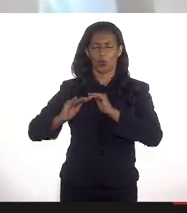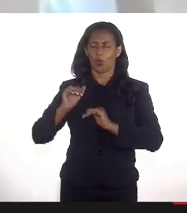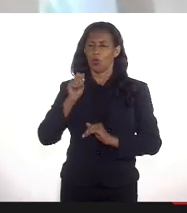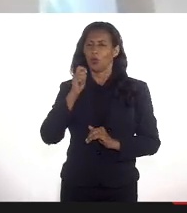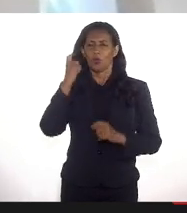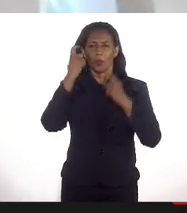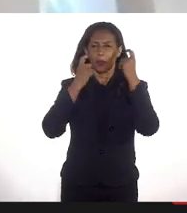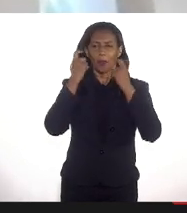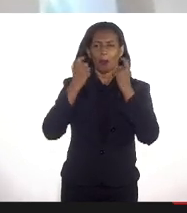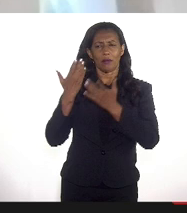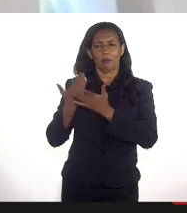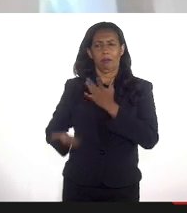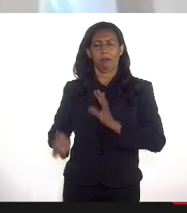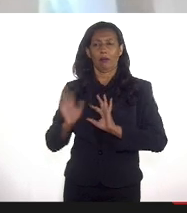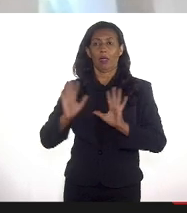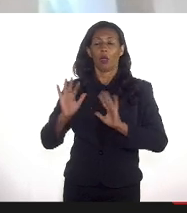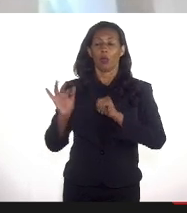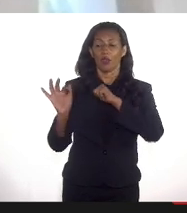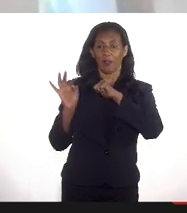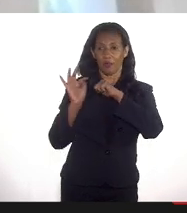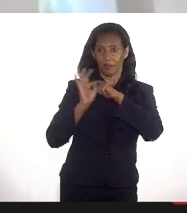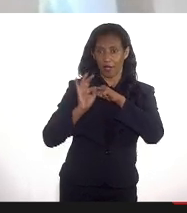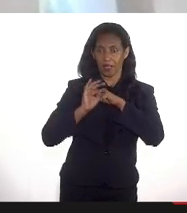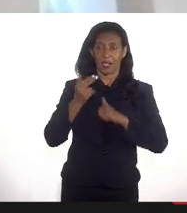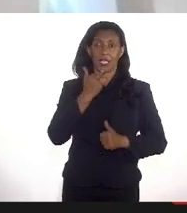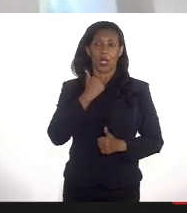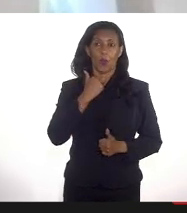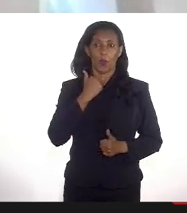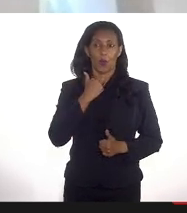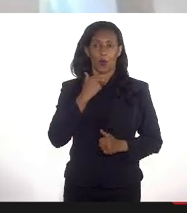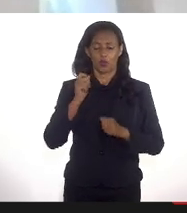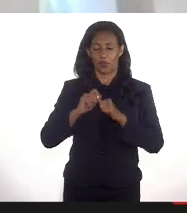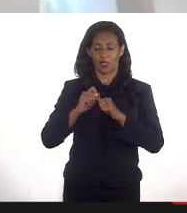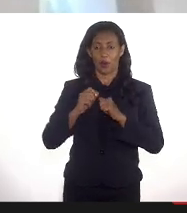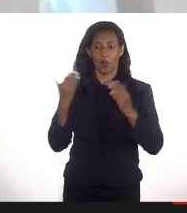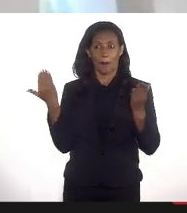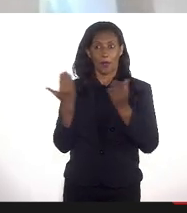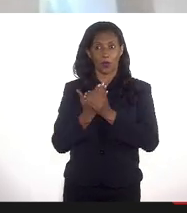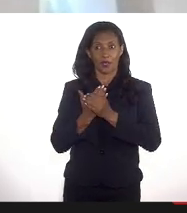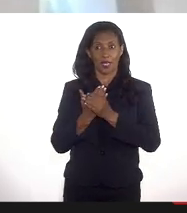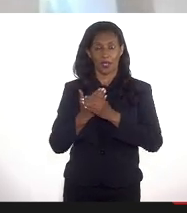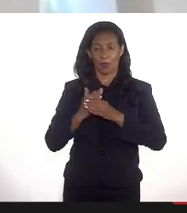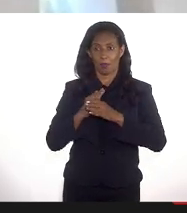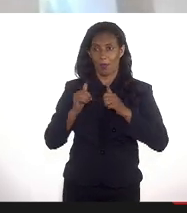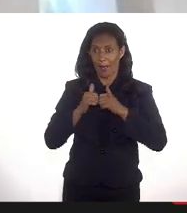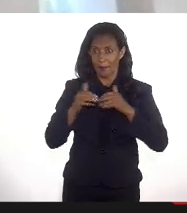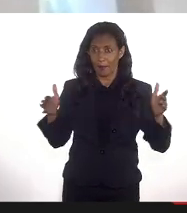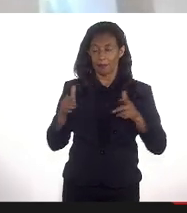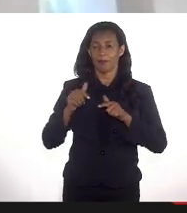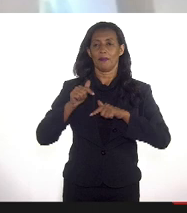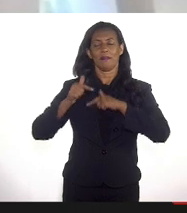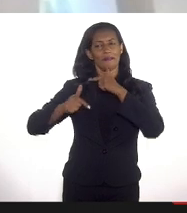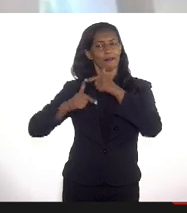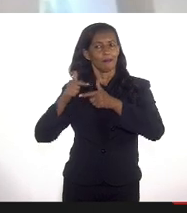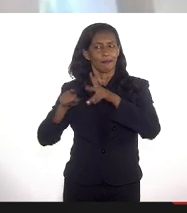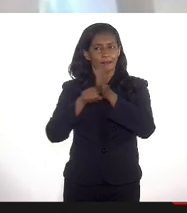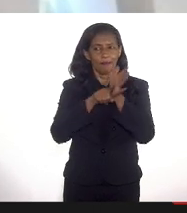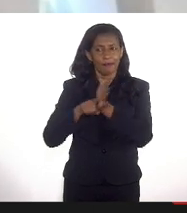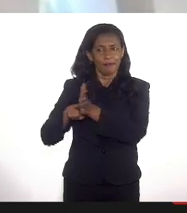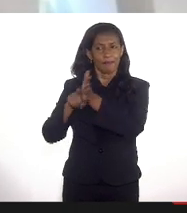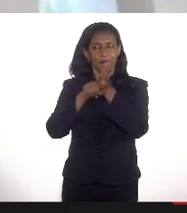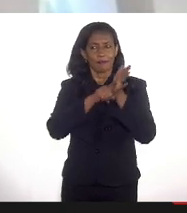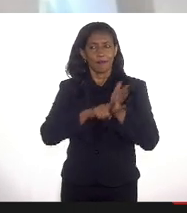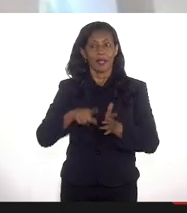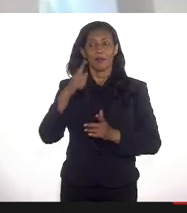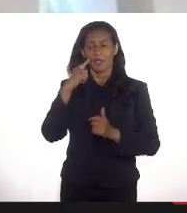que a FAETEC não pode deixar de fazer é a abertura do processo para fazer essa averiguação. Isso é lei, né? Essa